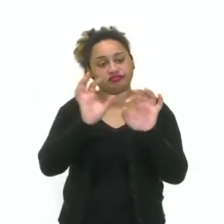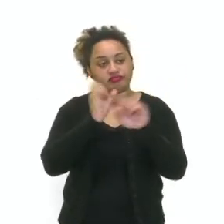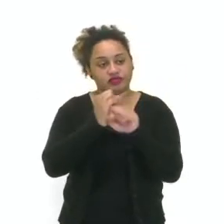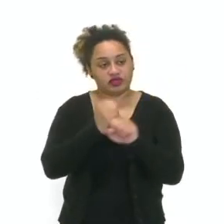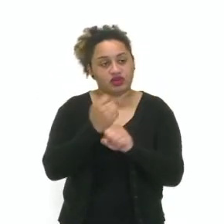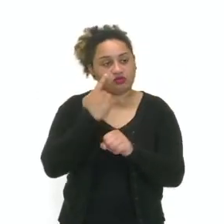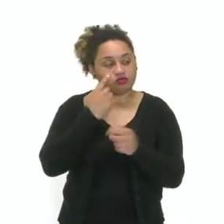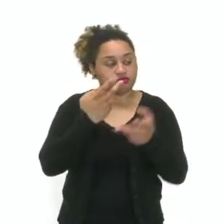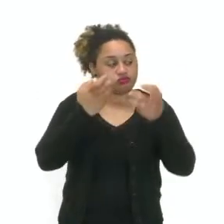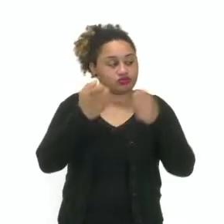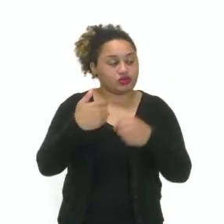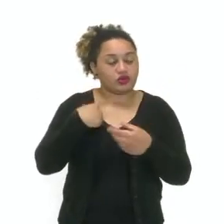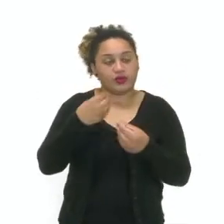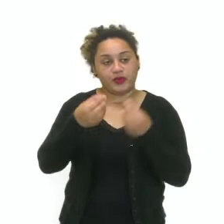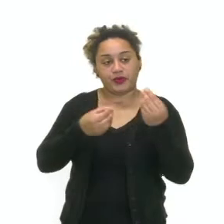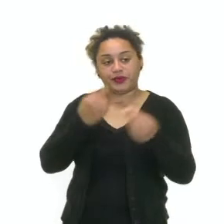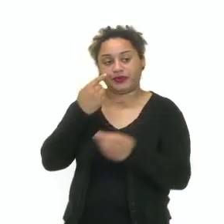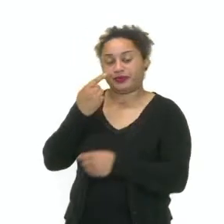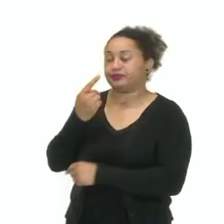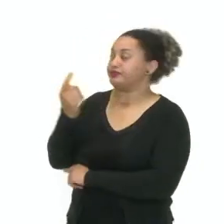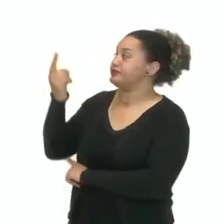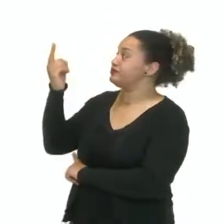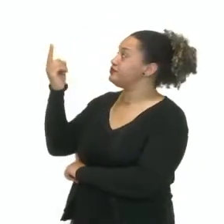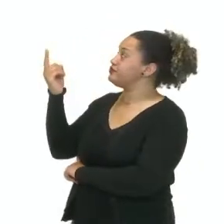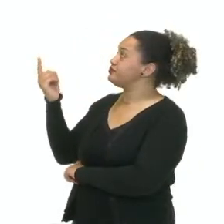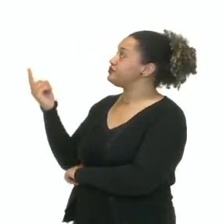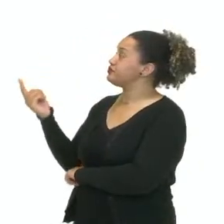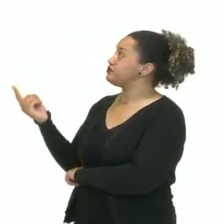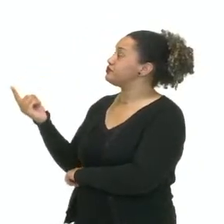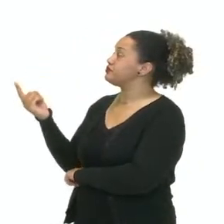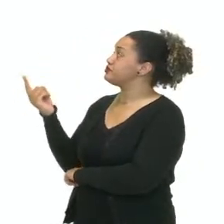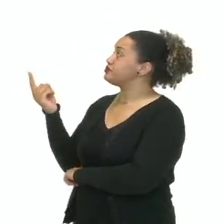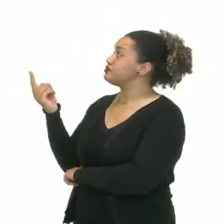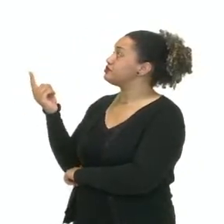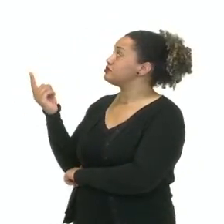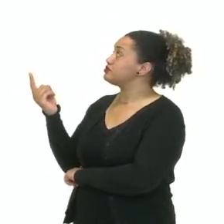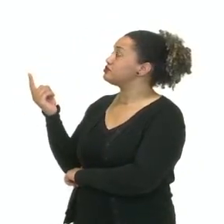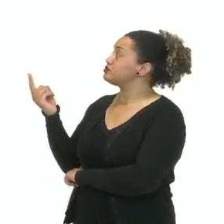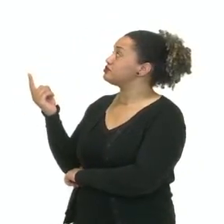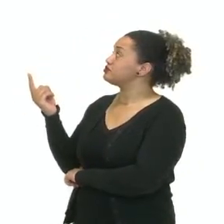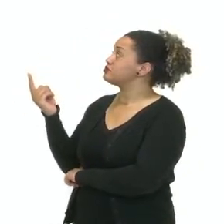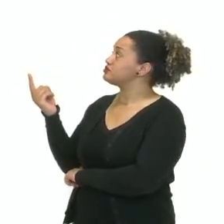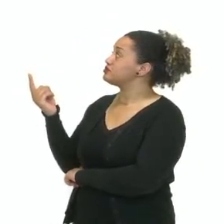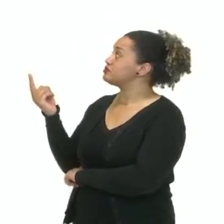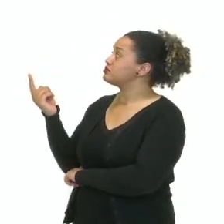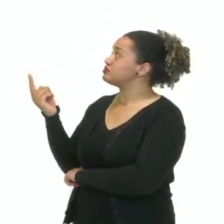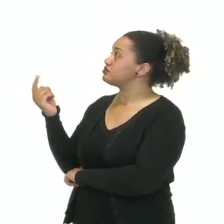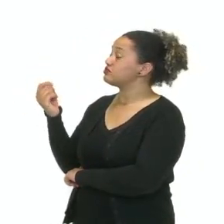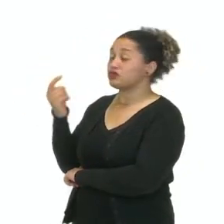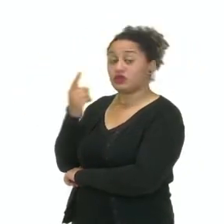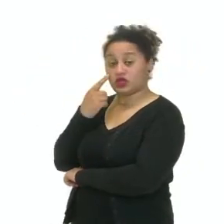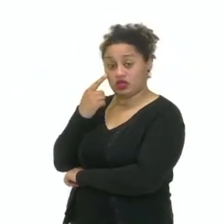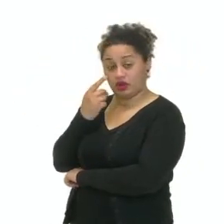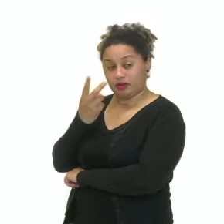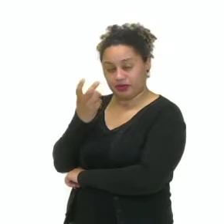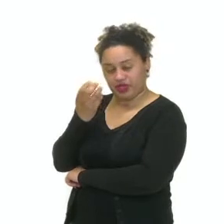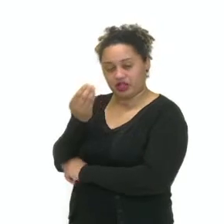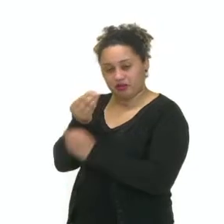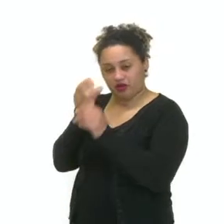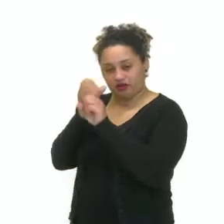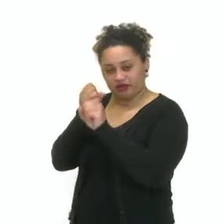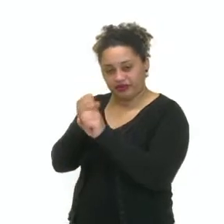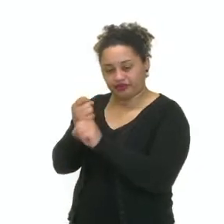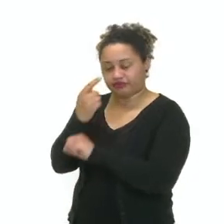para saber qual vai ser o custo total para 200 unidades, no lugar do X a gente coloca 200, no lugar